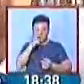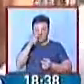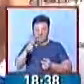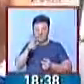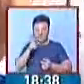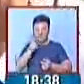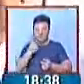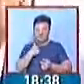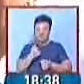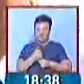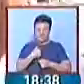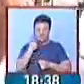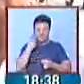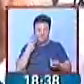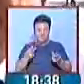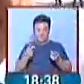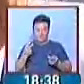dessem ao trabalho de analisar